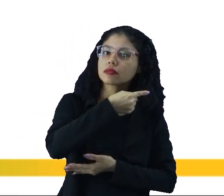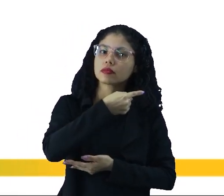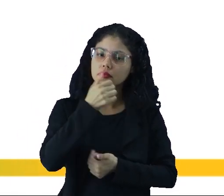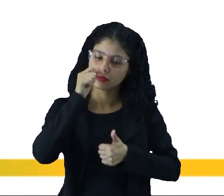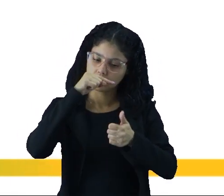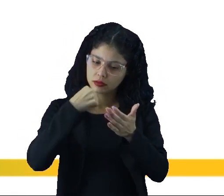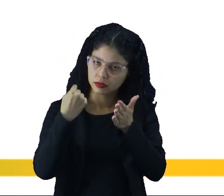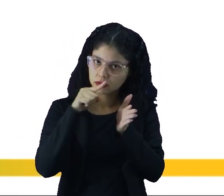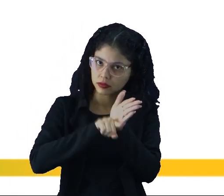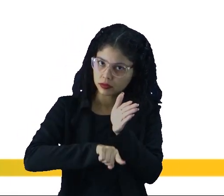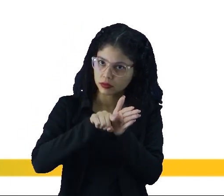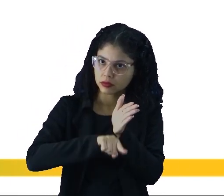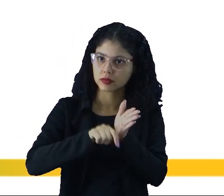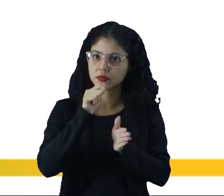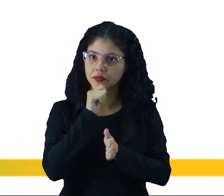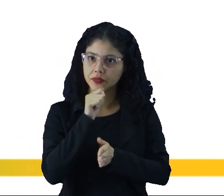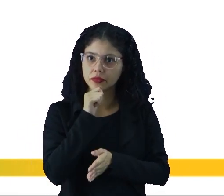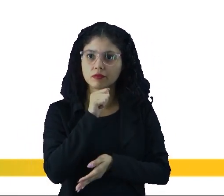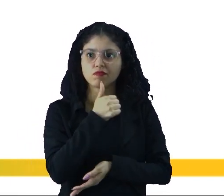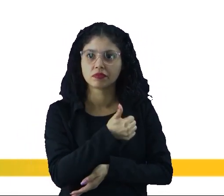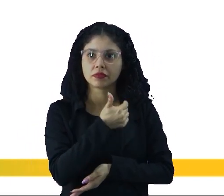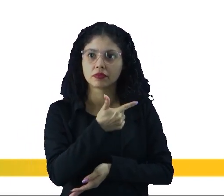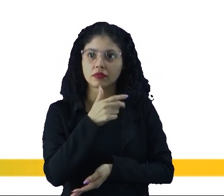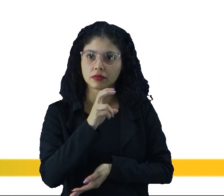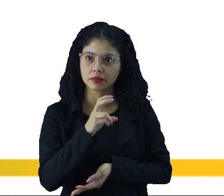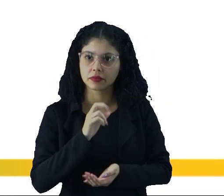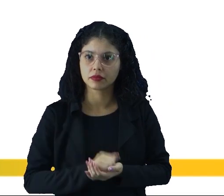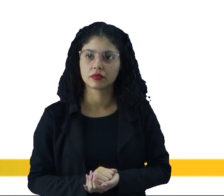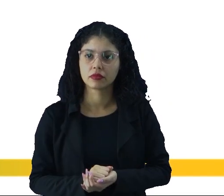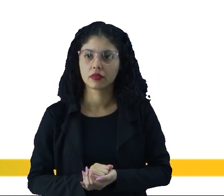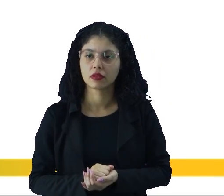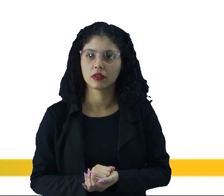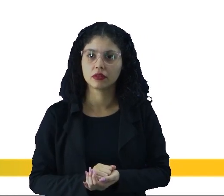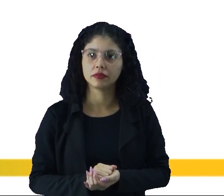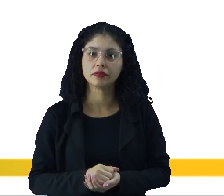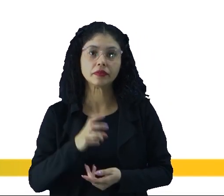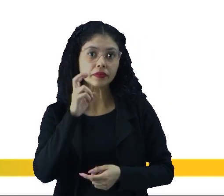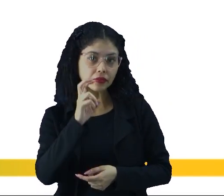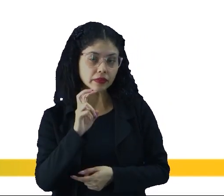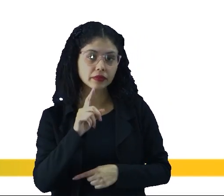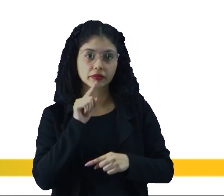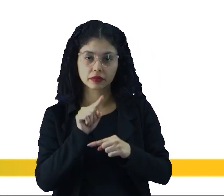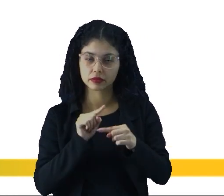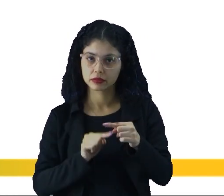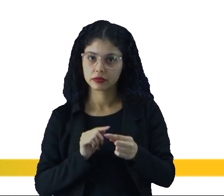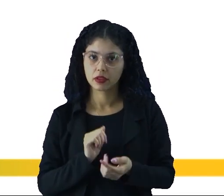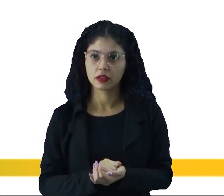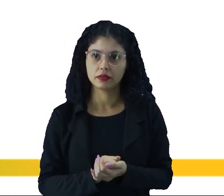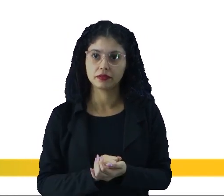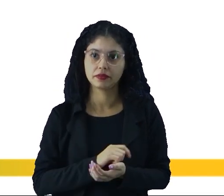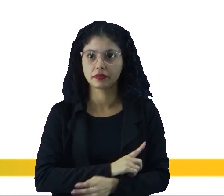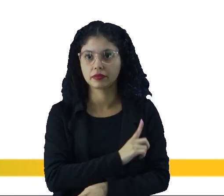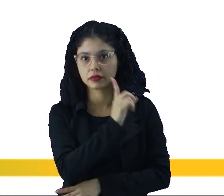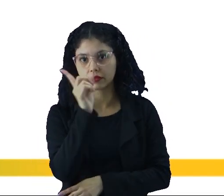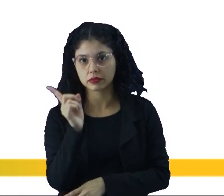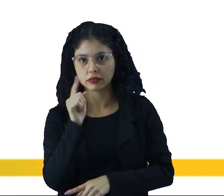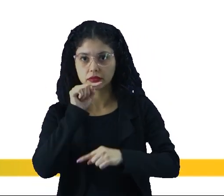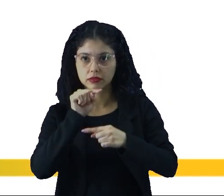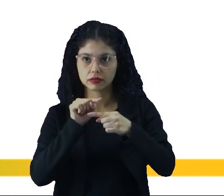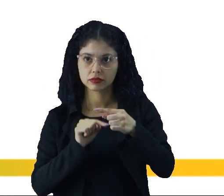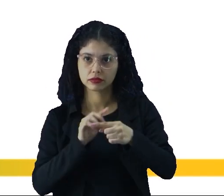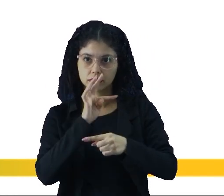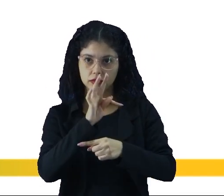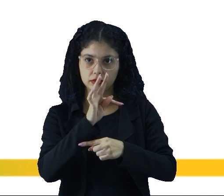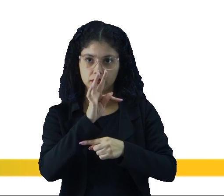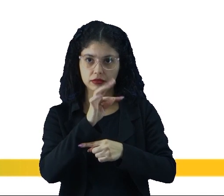lado subtraindo, então vai ficar 125. E o nosso 5 que está multiplicando vai passar dividindo.